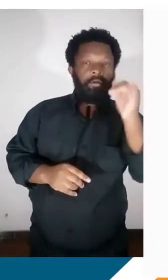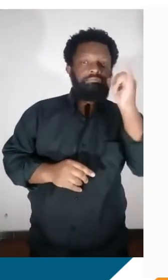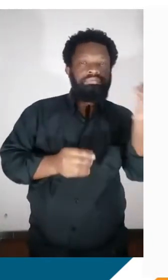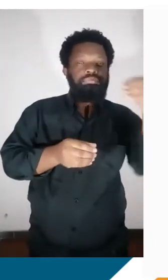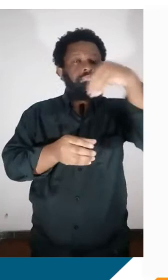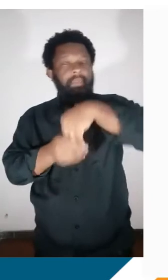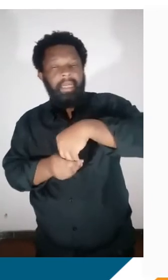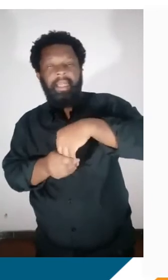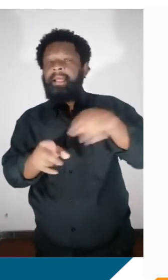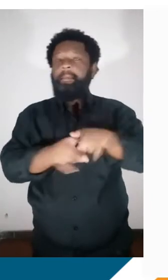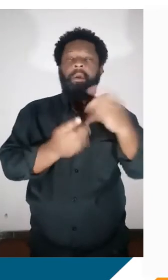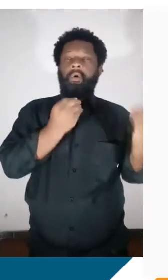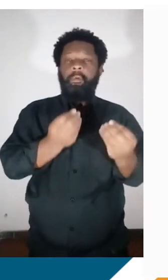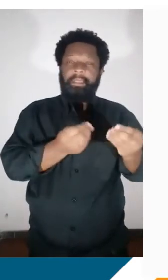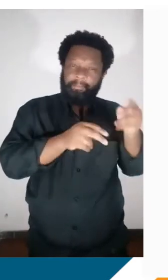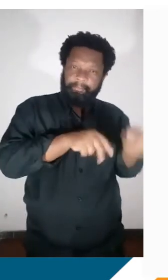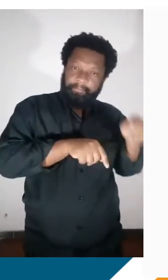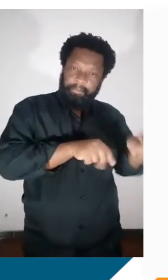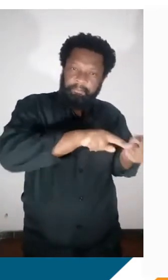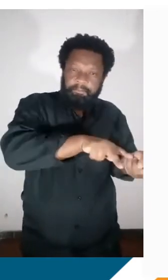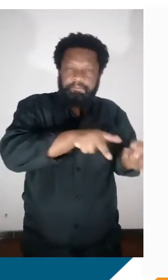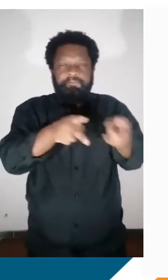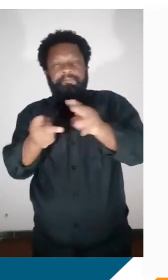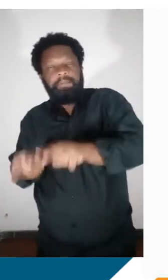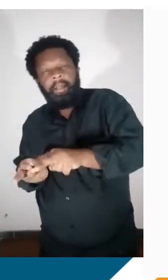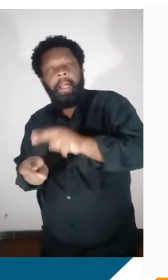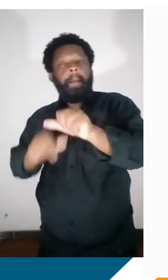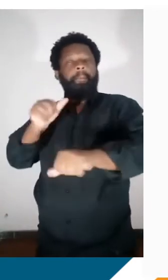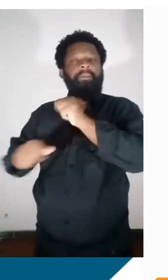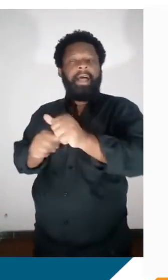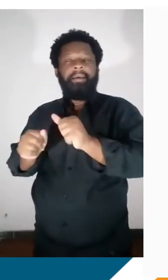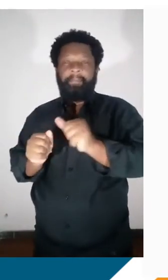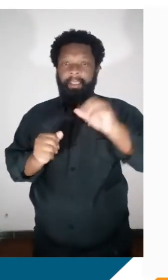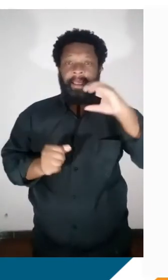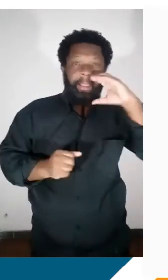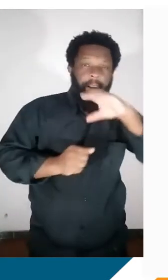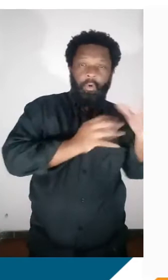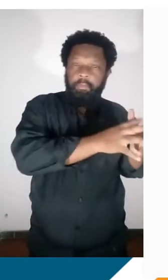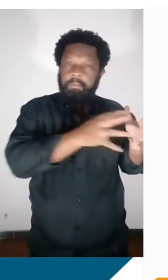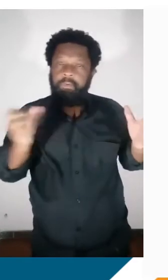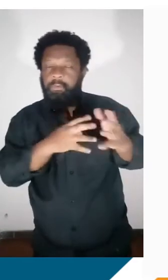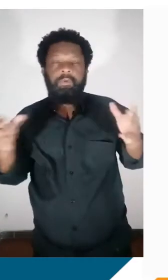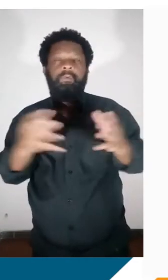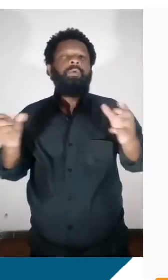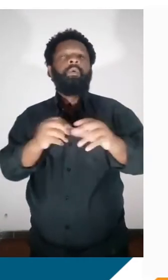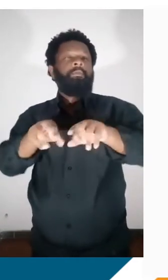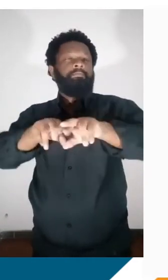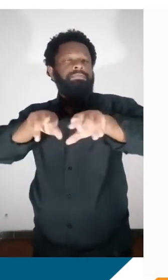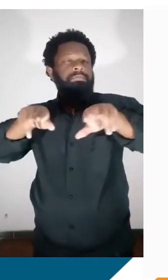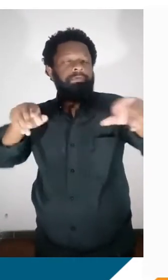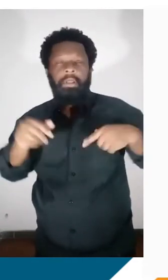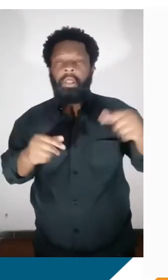mostra como fazer as conversões de escala, como funcionam os processos de transferência de calor por irradiação,